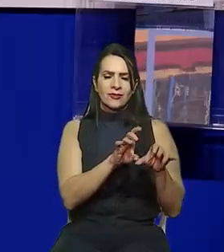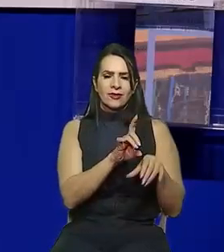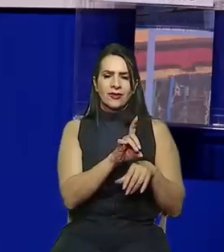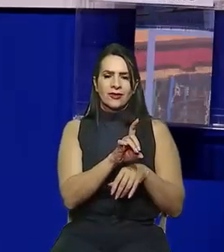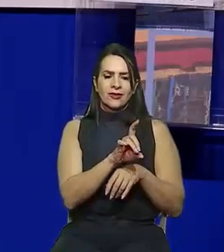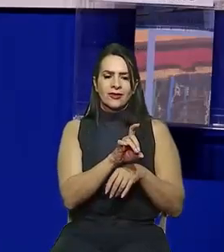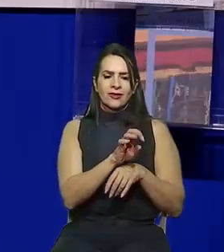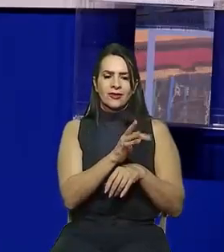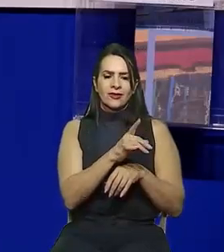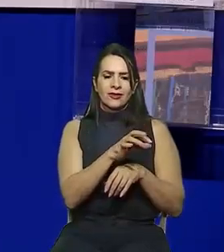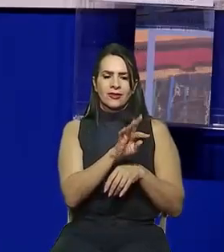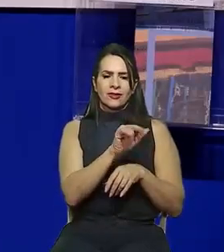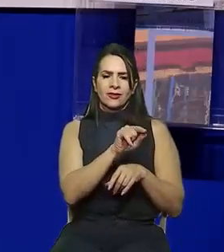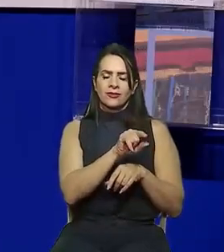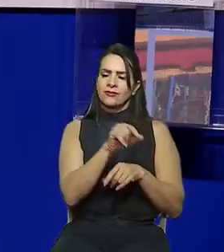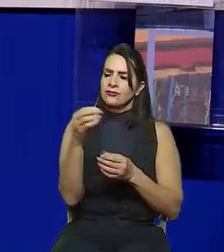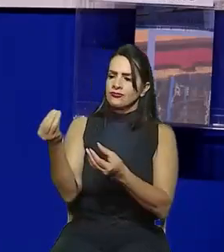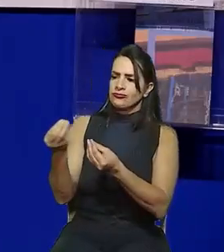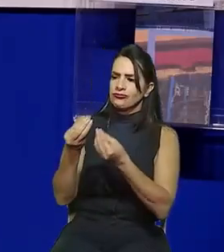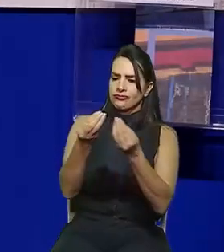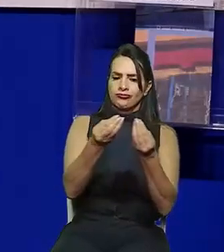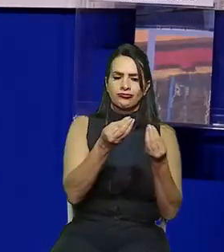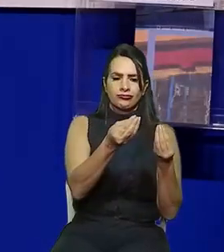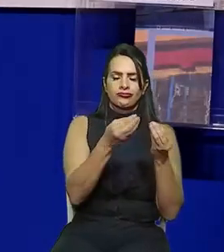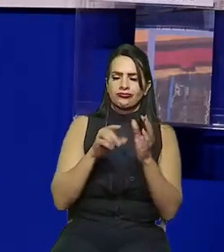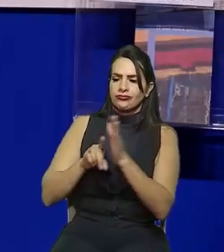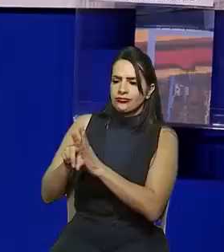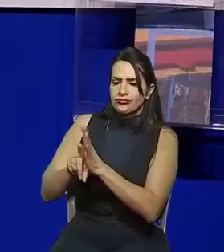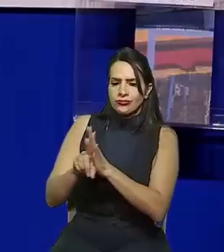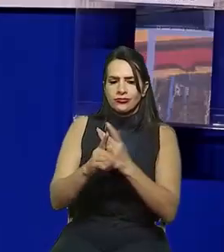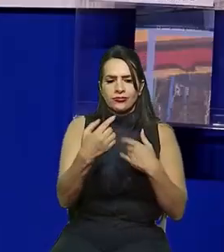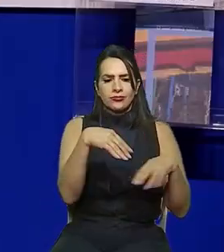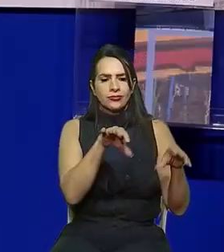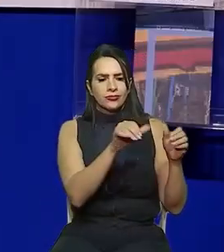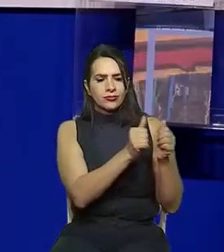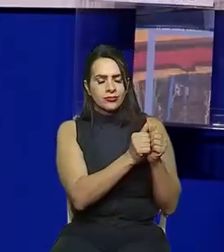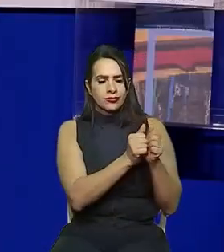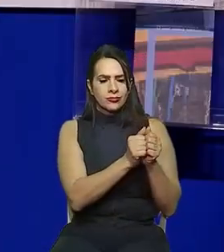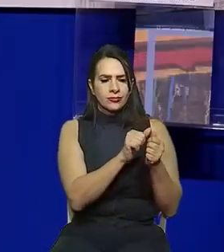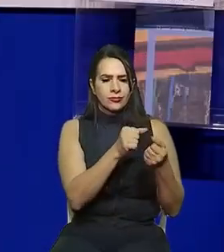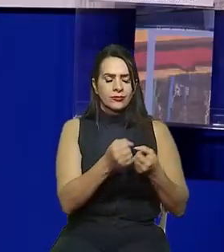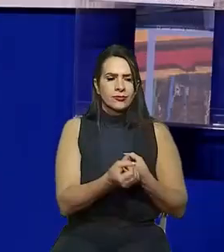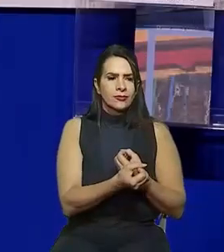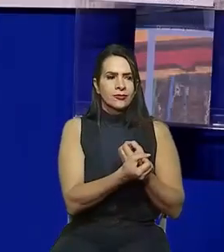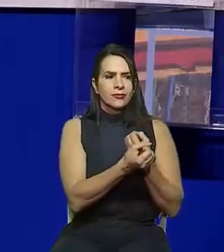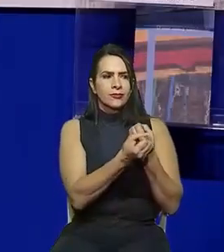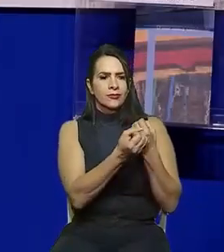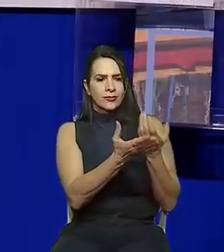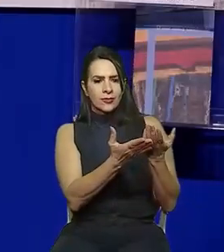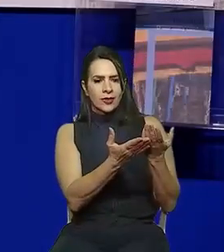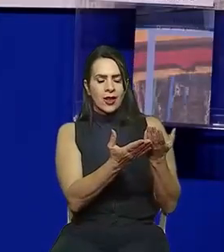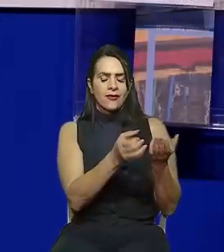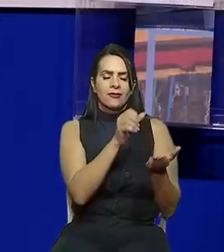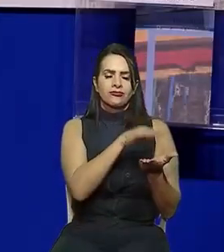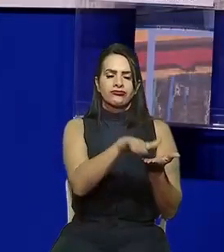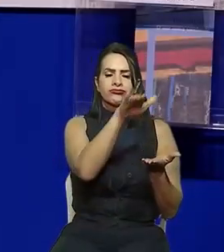as matérias de cada seção, diagramava junto com o diagramador e entregava na